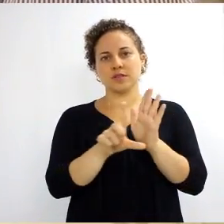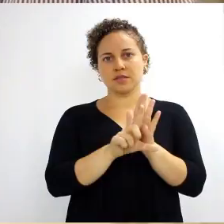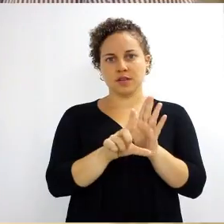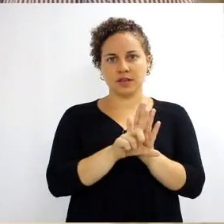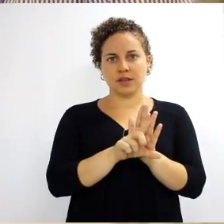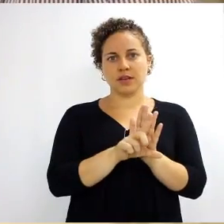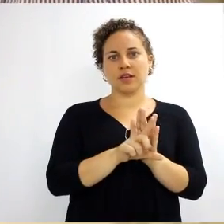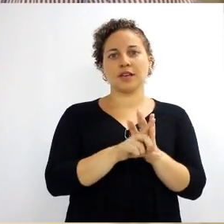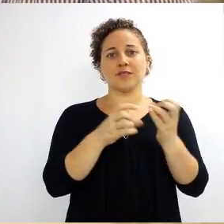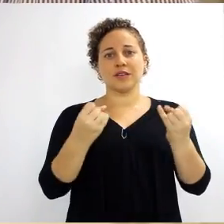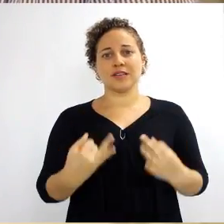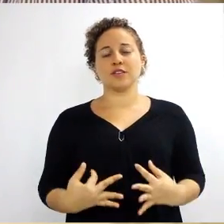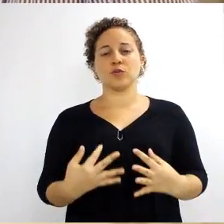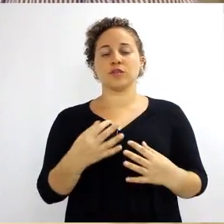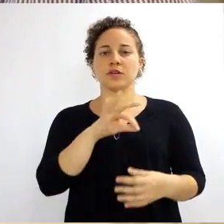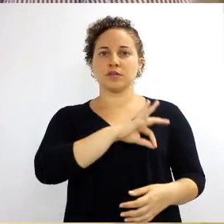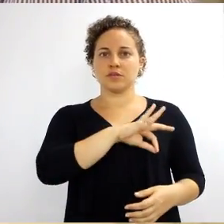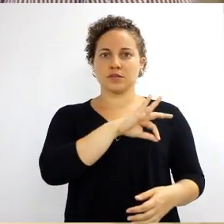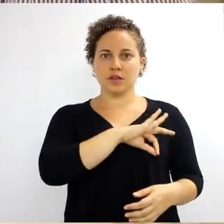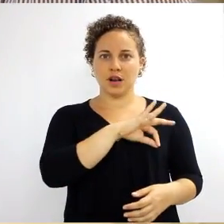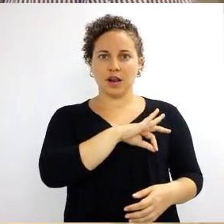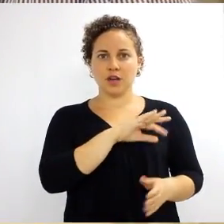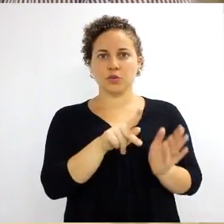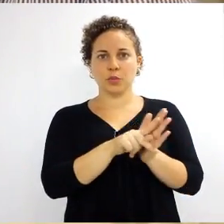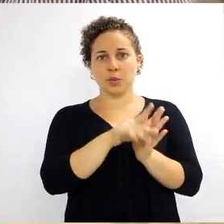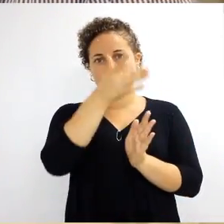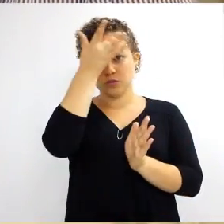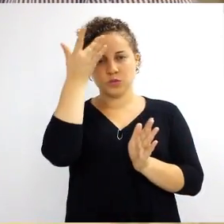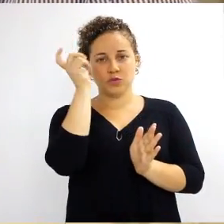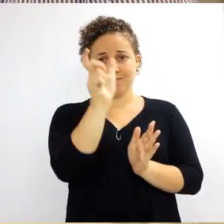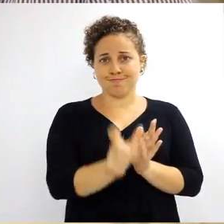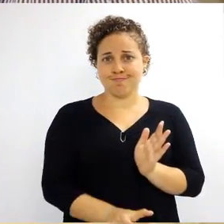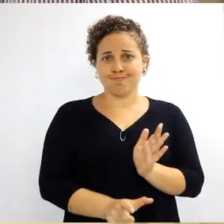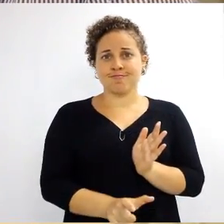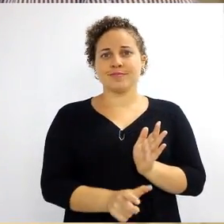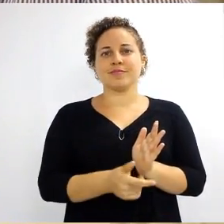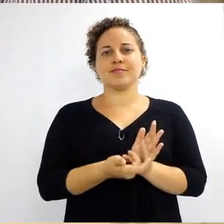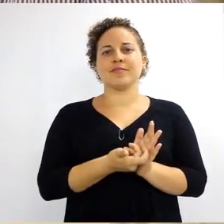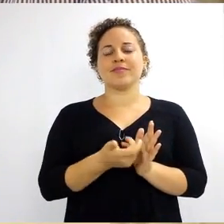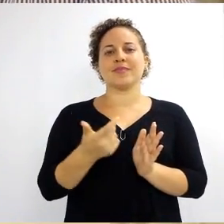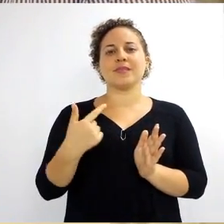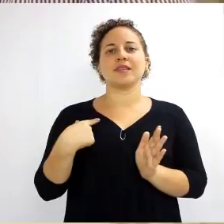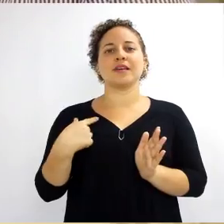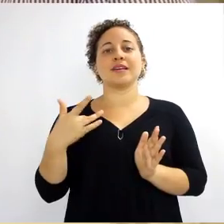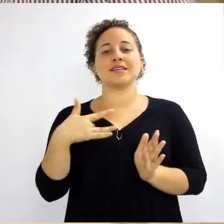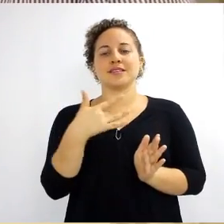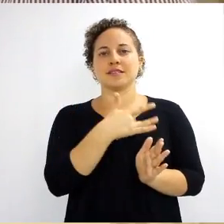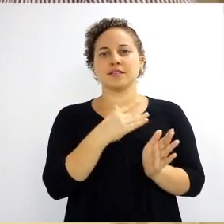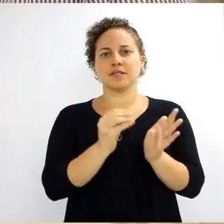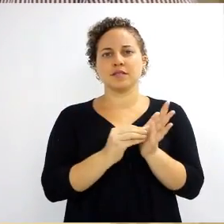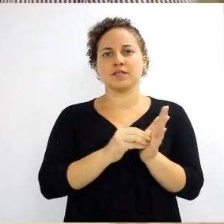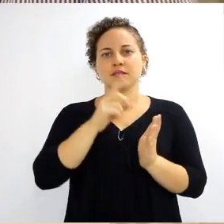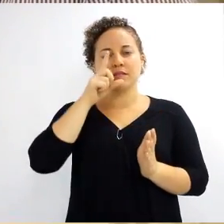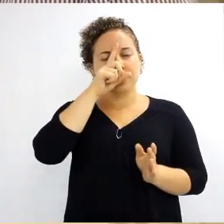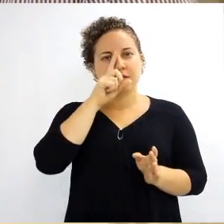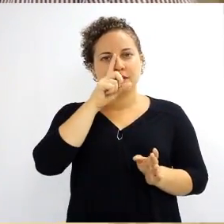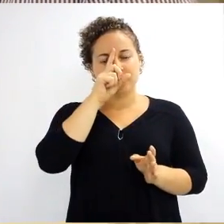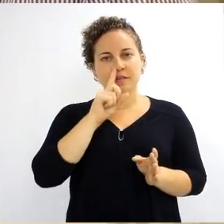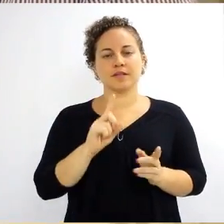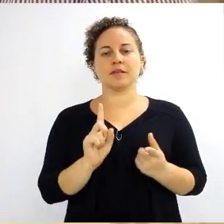desse empregado, que ela reconhece a questão insalubre, penosa, periculosa, como